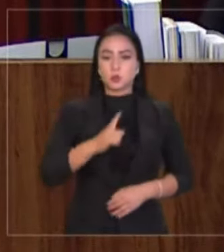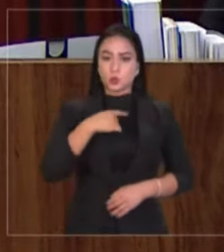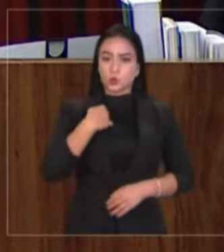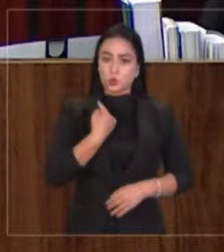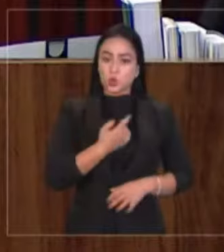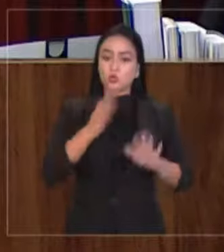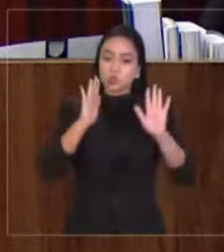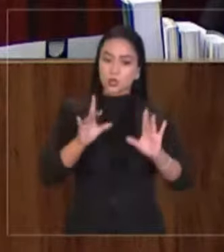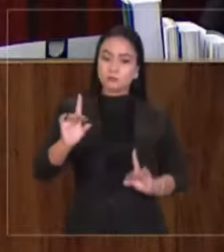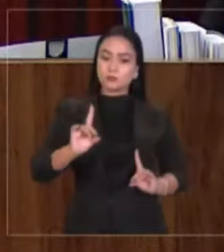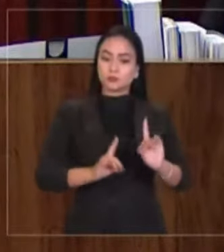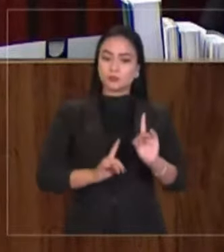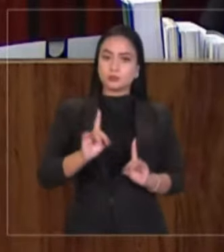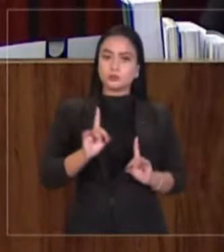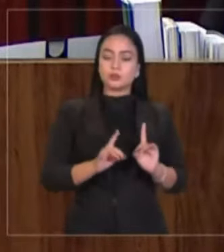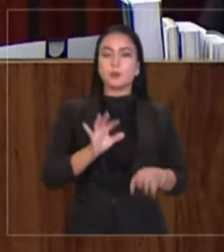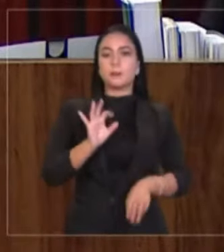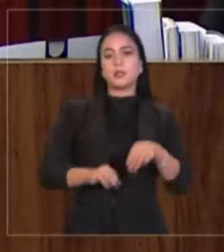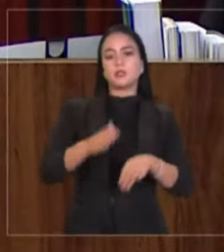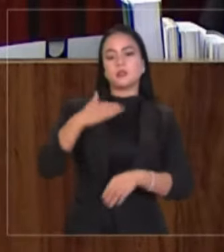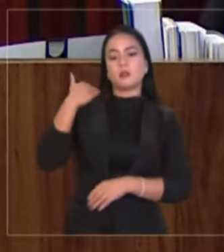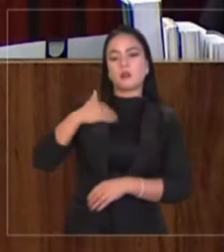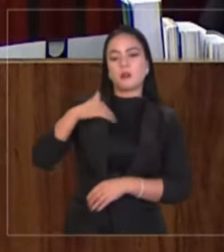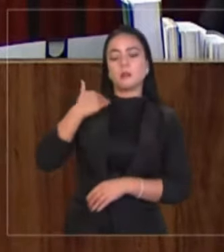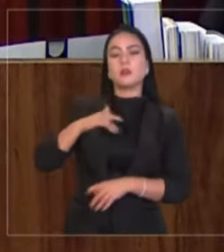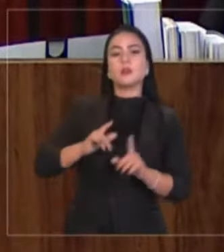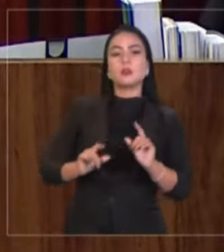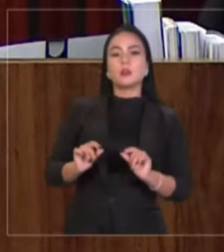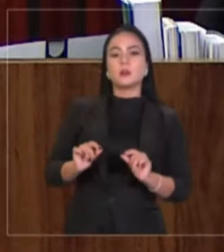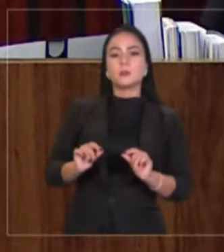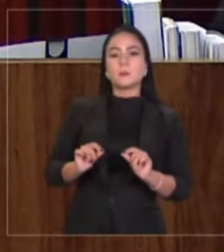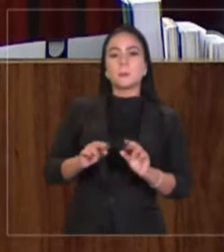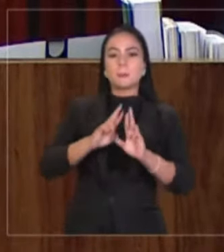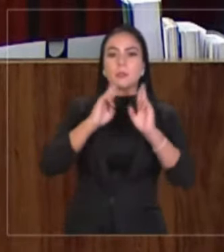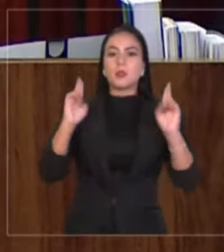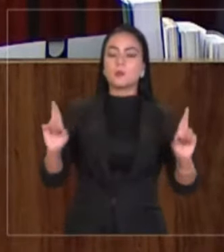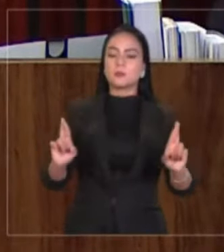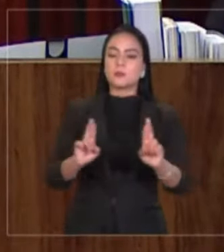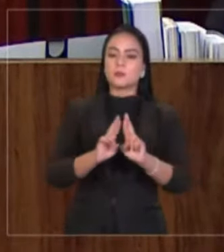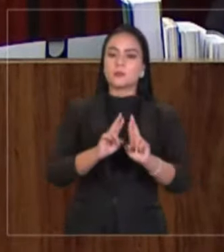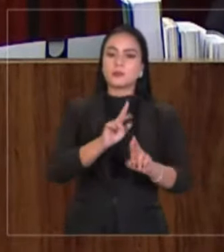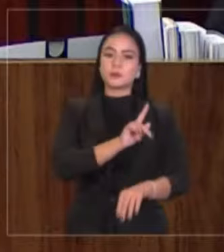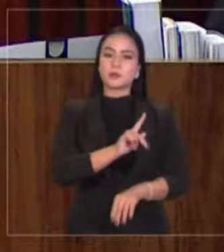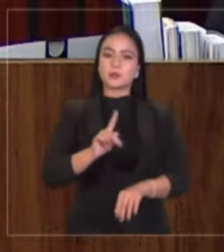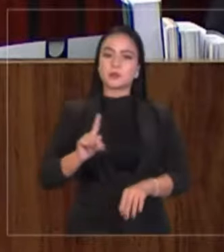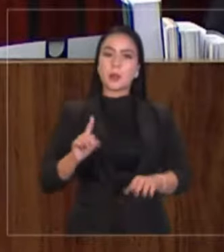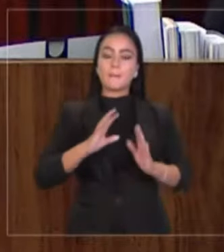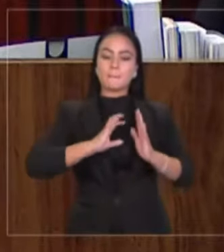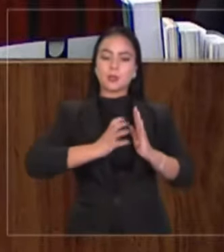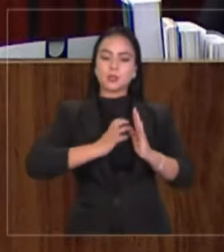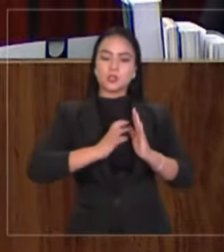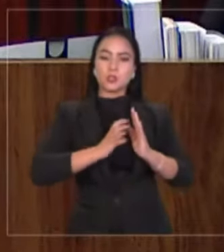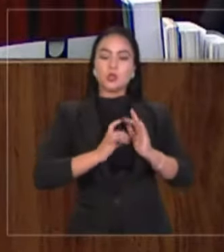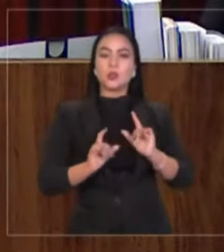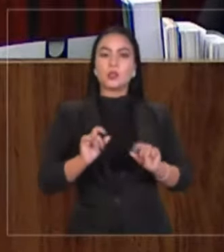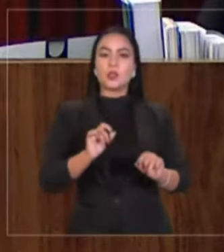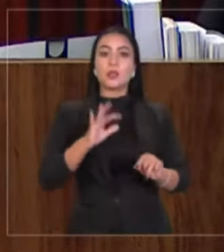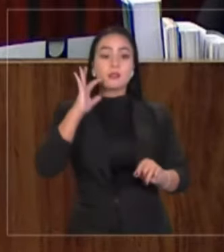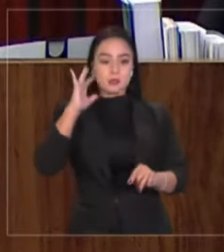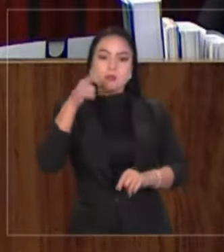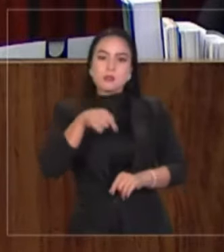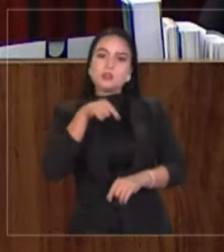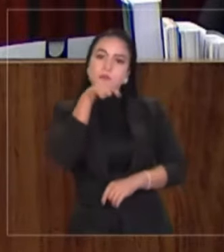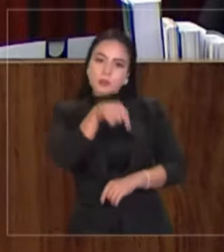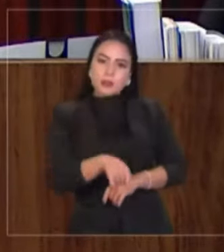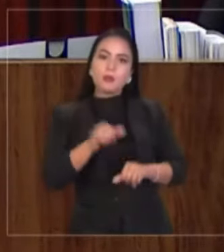discutimos muito minist Carme e e em reuniões com presidentes de partidos a e decidimos aqui